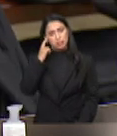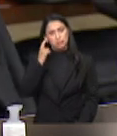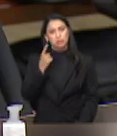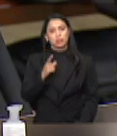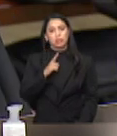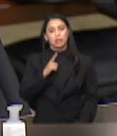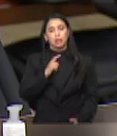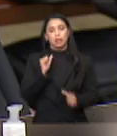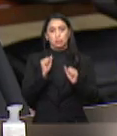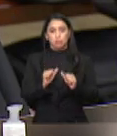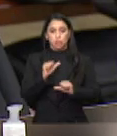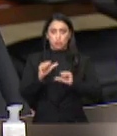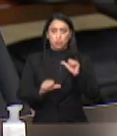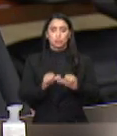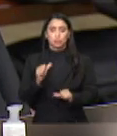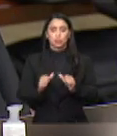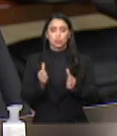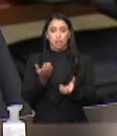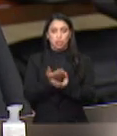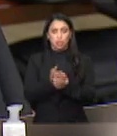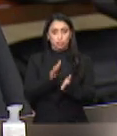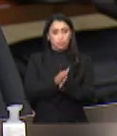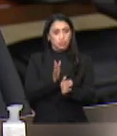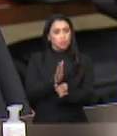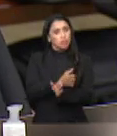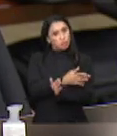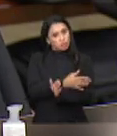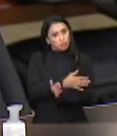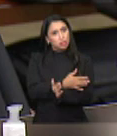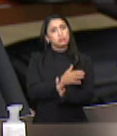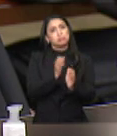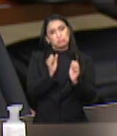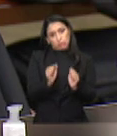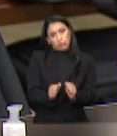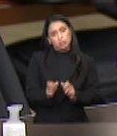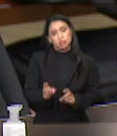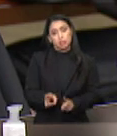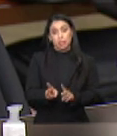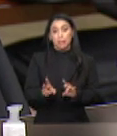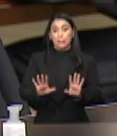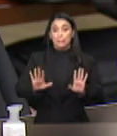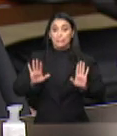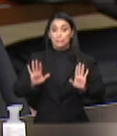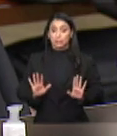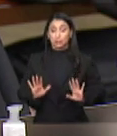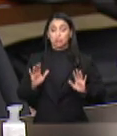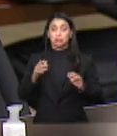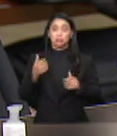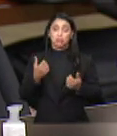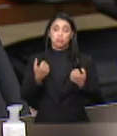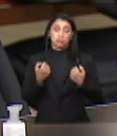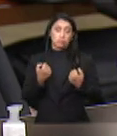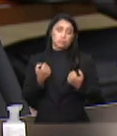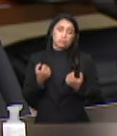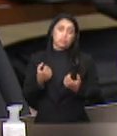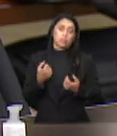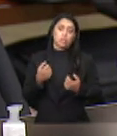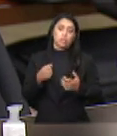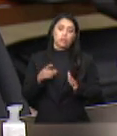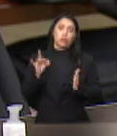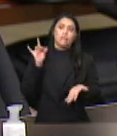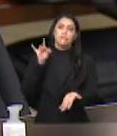próprios precedentes, como regra geral, deve seguir os seus próprios precedentes, a menos que existam circunstâncias fáticas